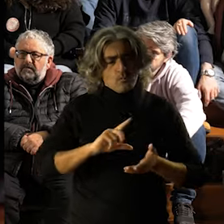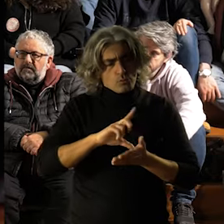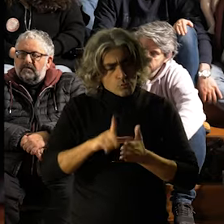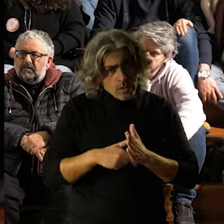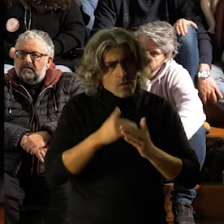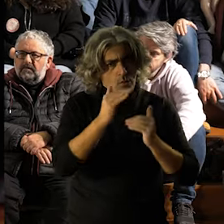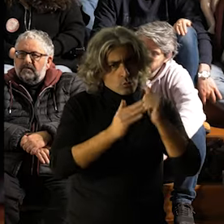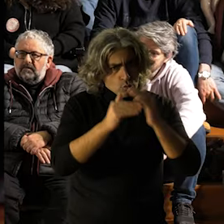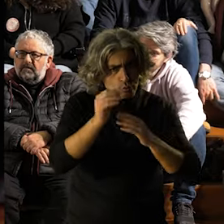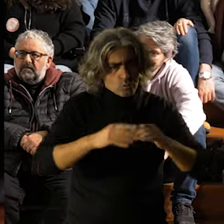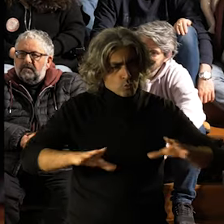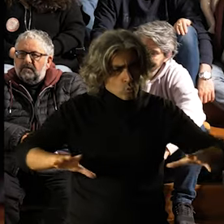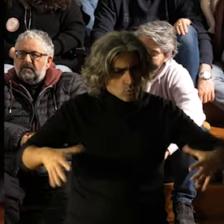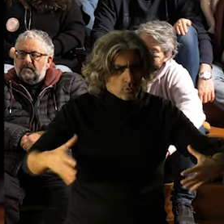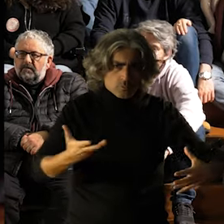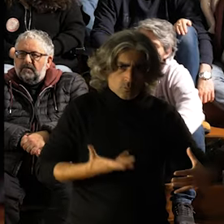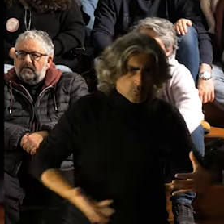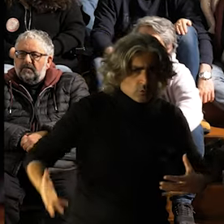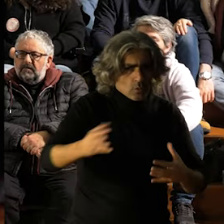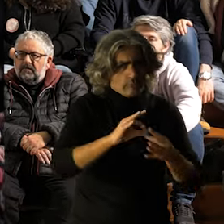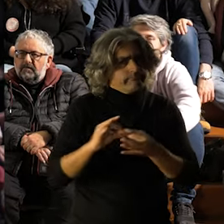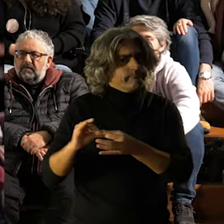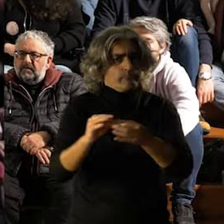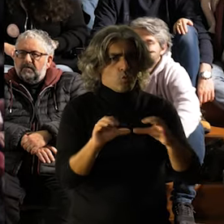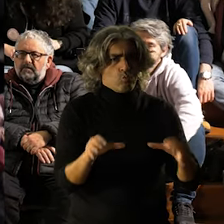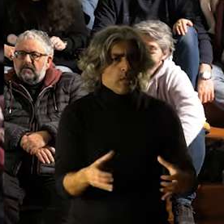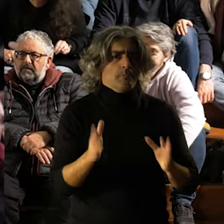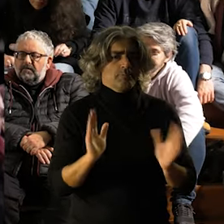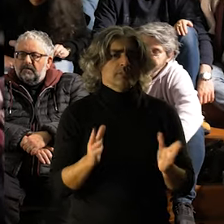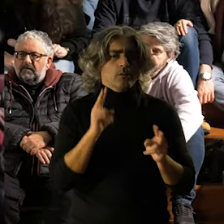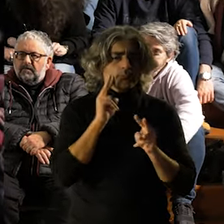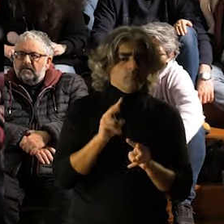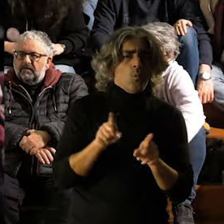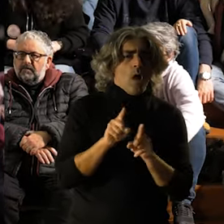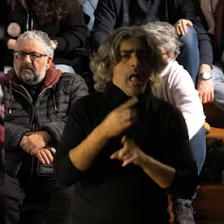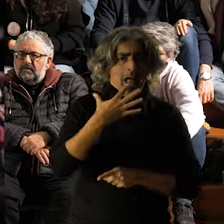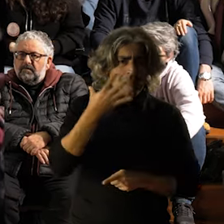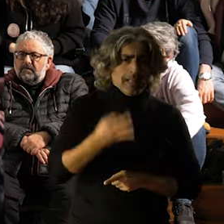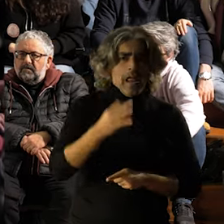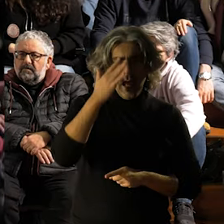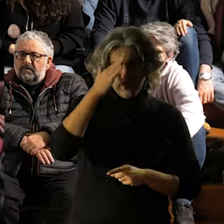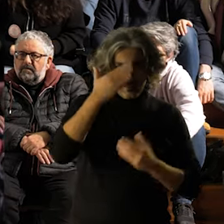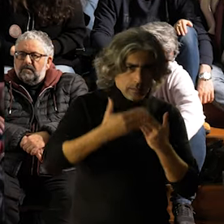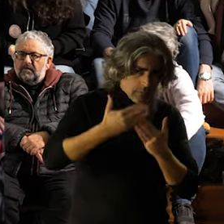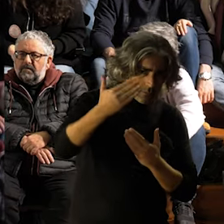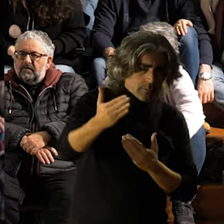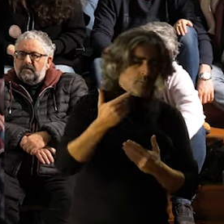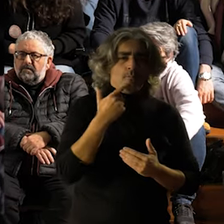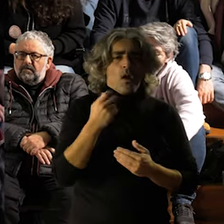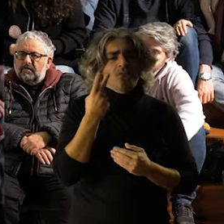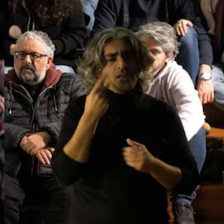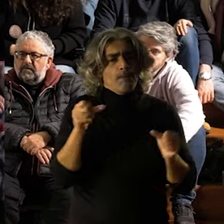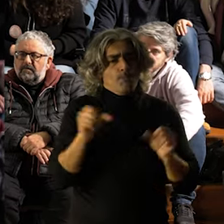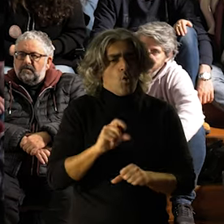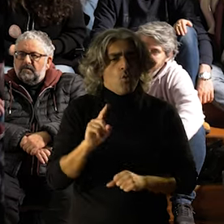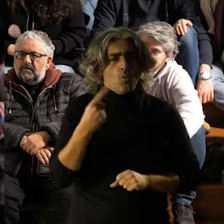construído coletivamente, de comunidade, em que possamos acreditar, em que não nos digam que temos de viver pior